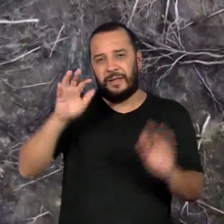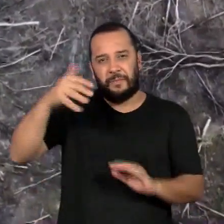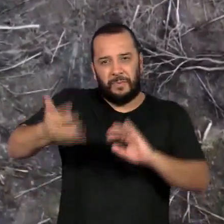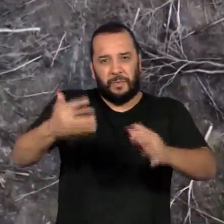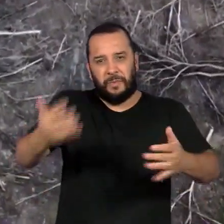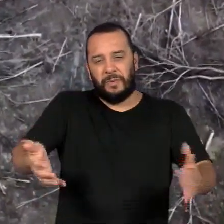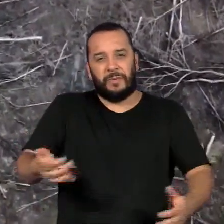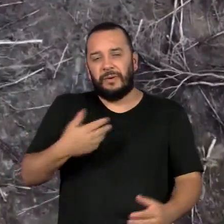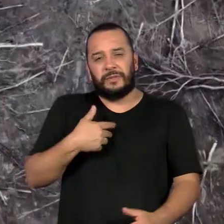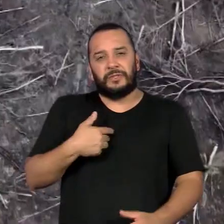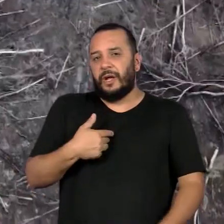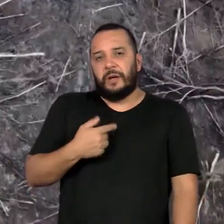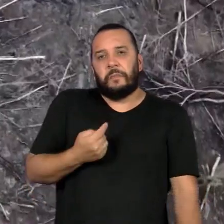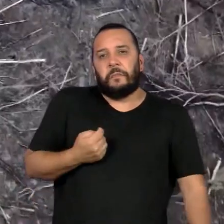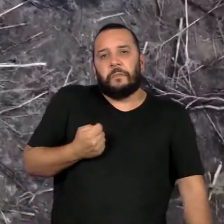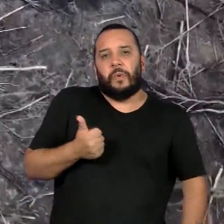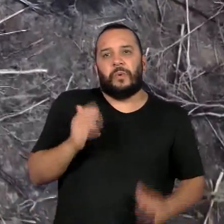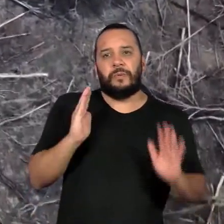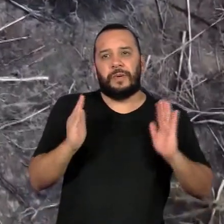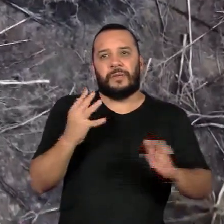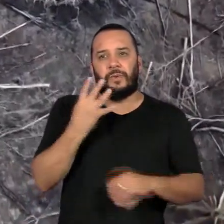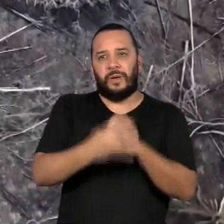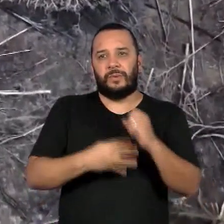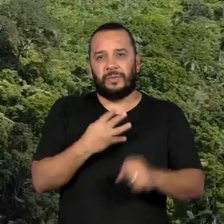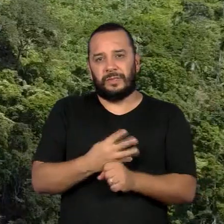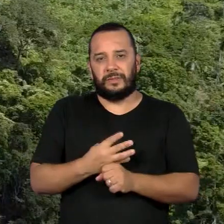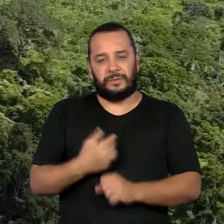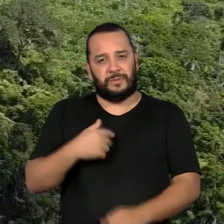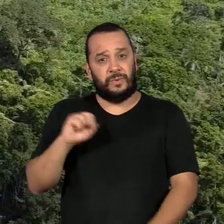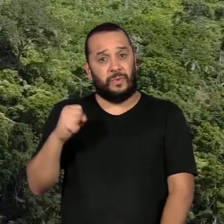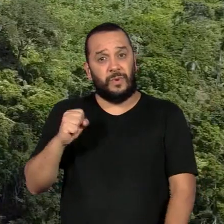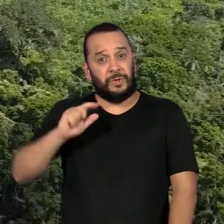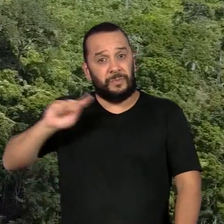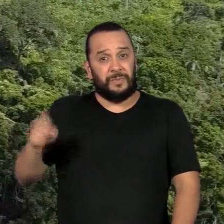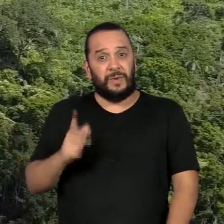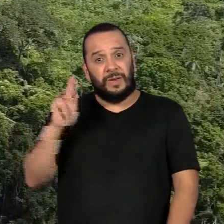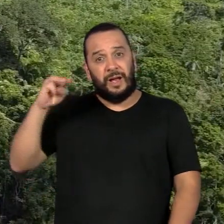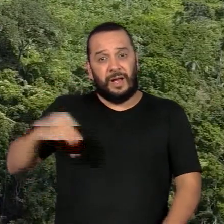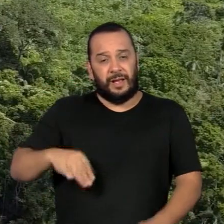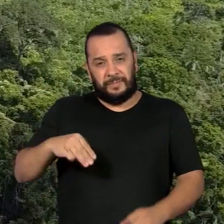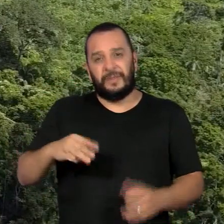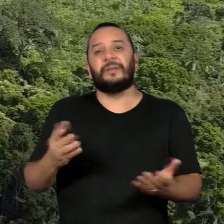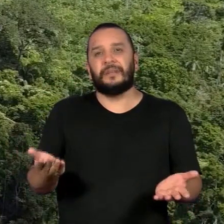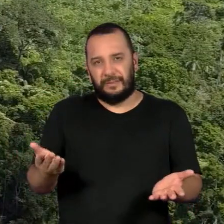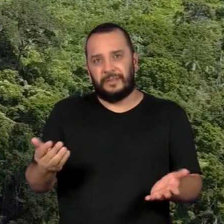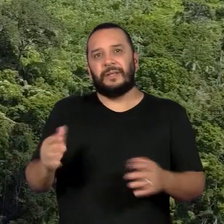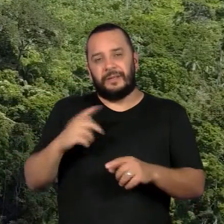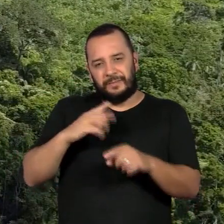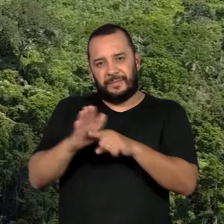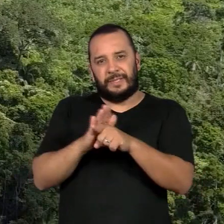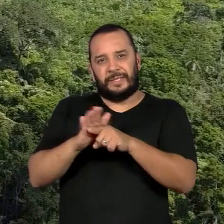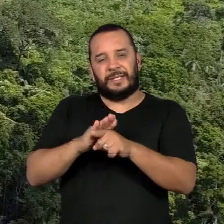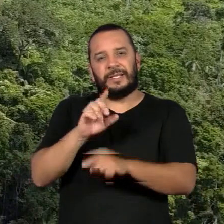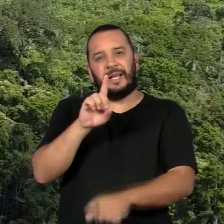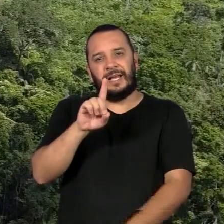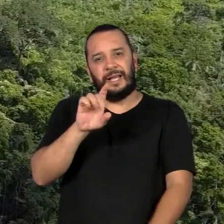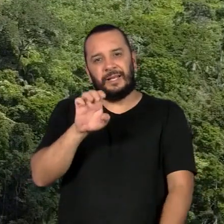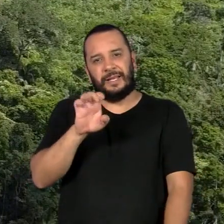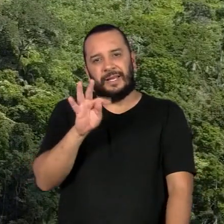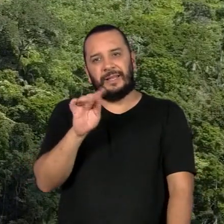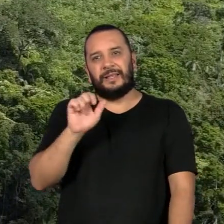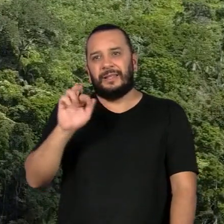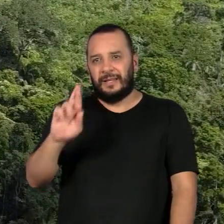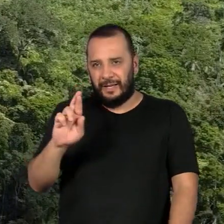menor em 4 anos, quase 8.000 quilômetros quadrados. Os dados são do DETER, Sistema de Detecção